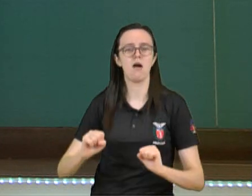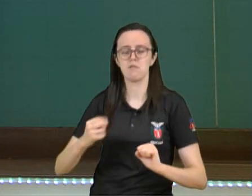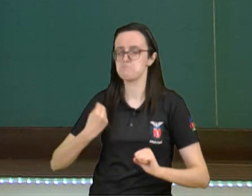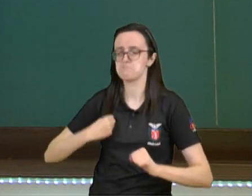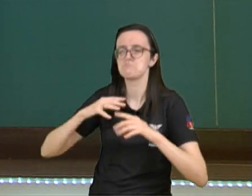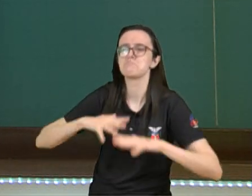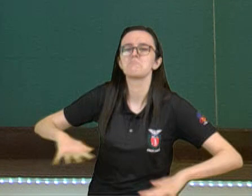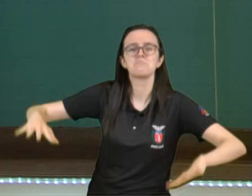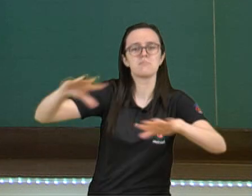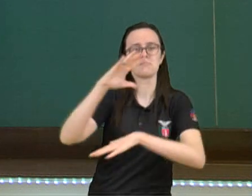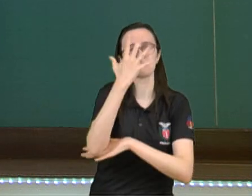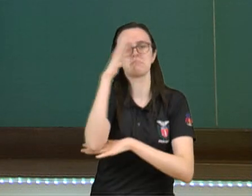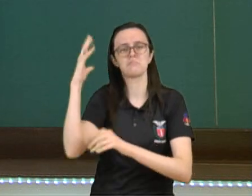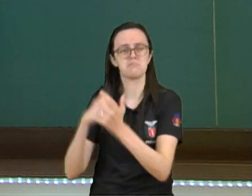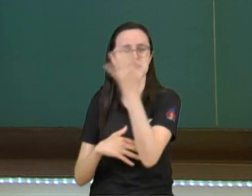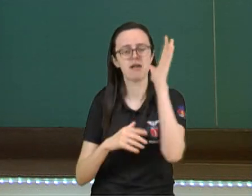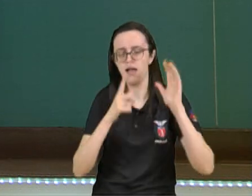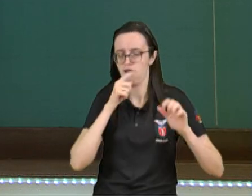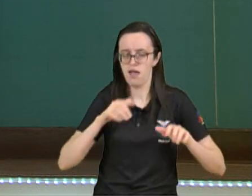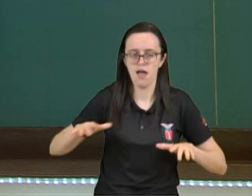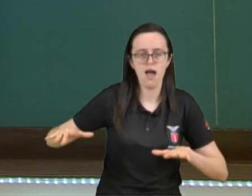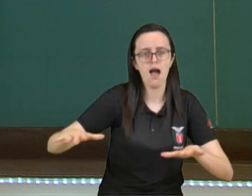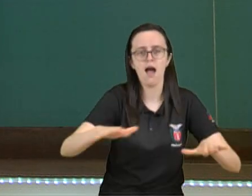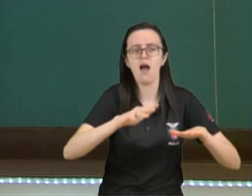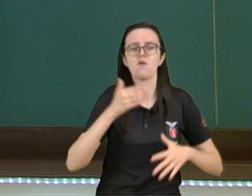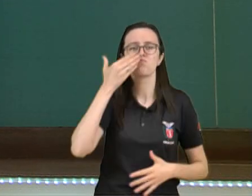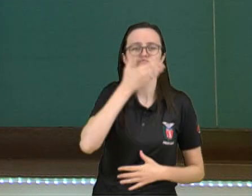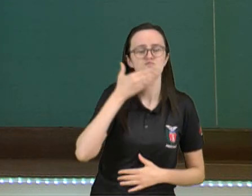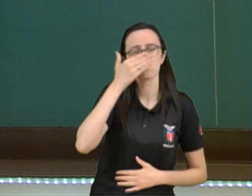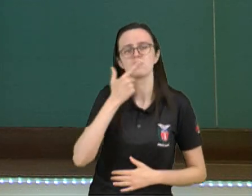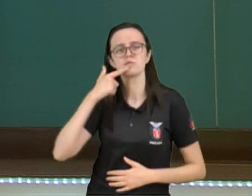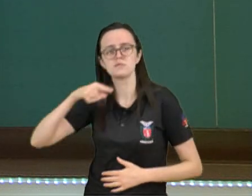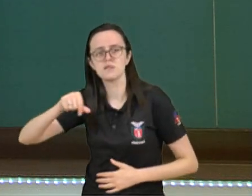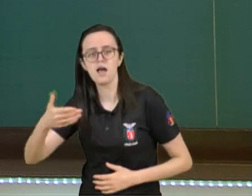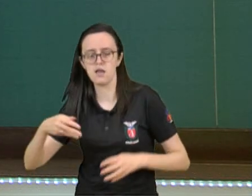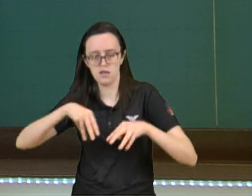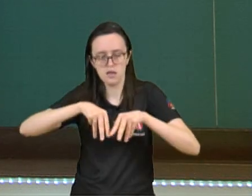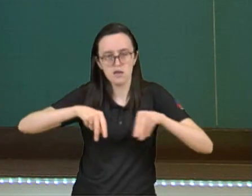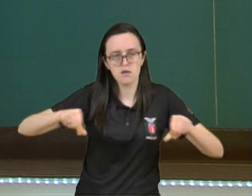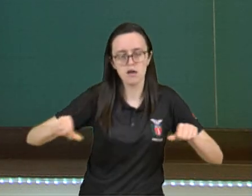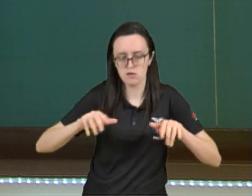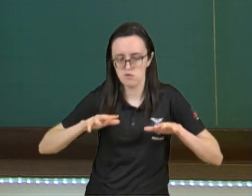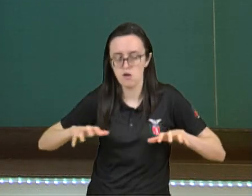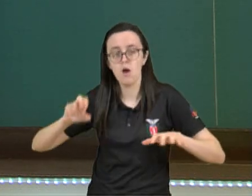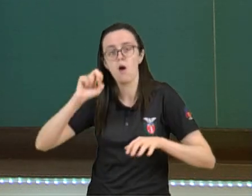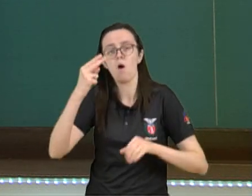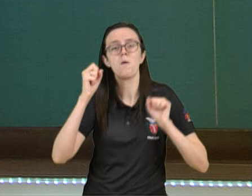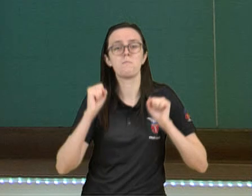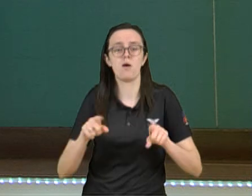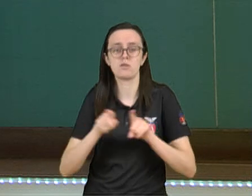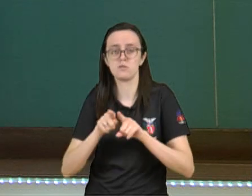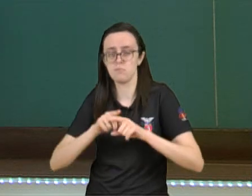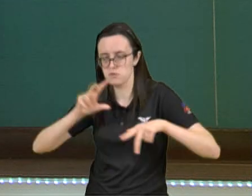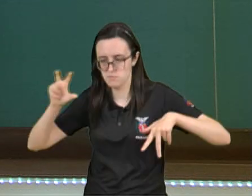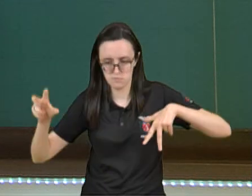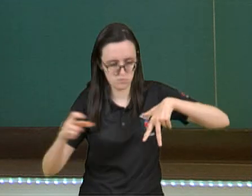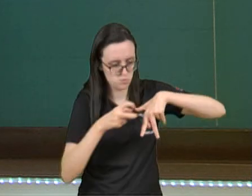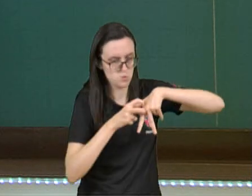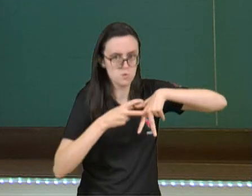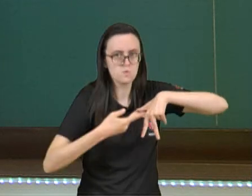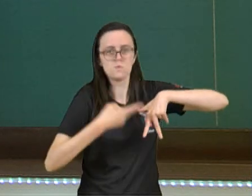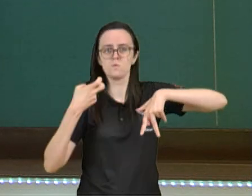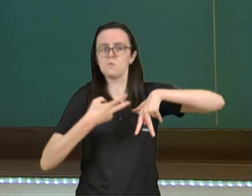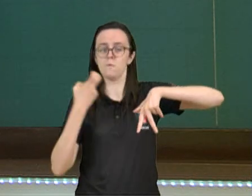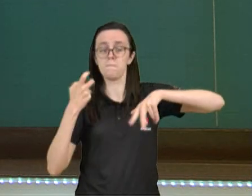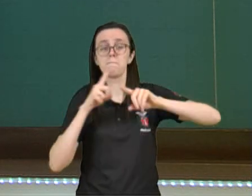num ambiente na água, doce ou salgada, no solo úmido ou parasitando seres vivos. Mas se